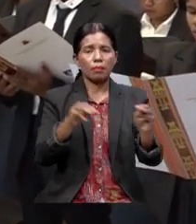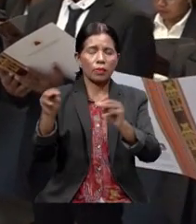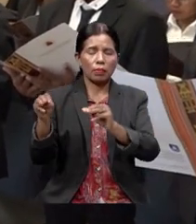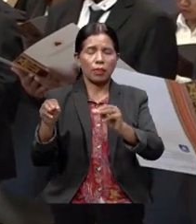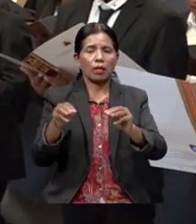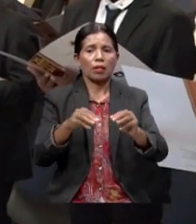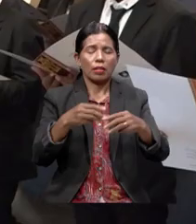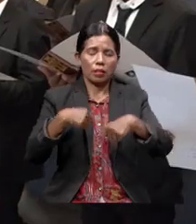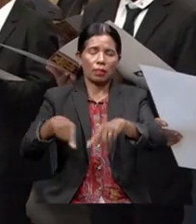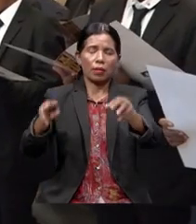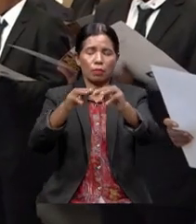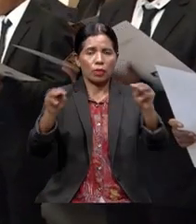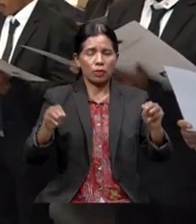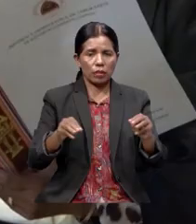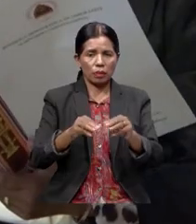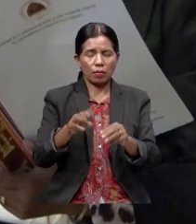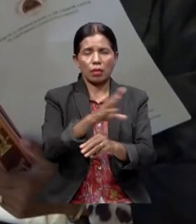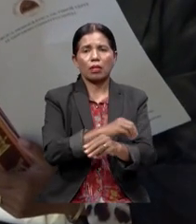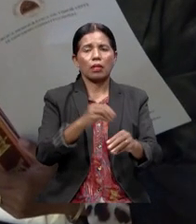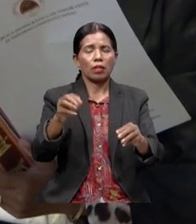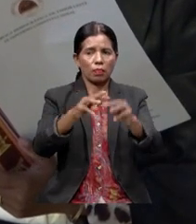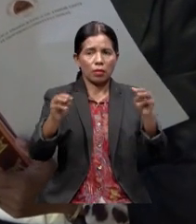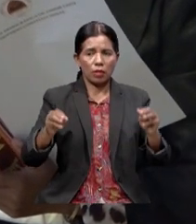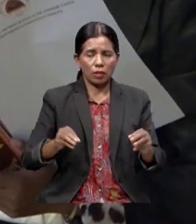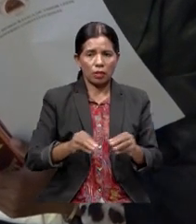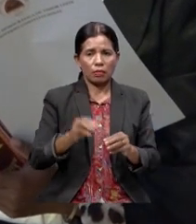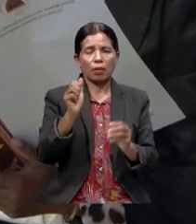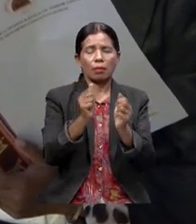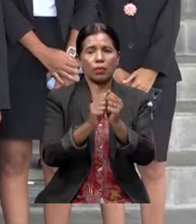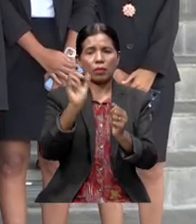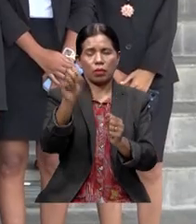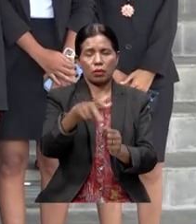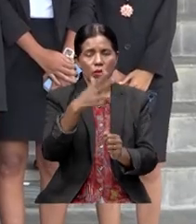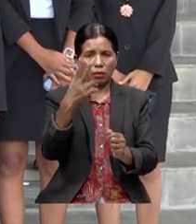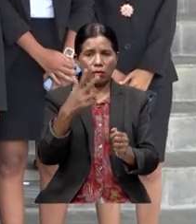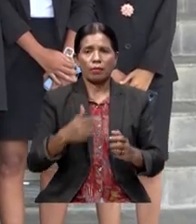escola ensino básico primeiro no segundo ciclo e a município Sanulu Resin Rua no Raiwa. Lamberto da Silva, Ziemen.